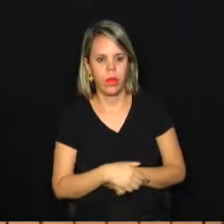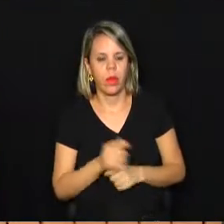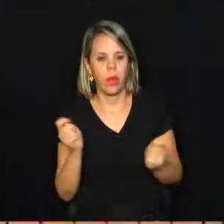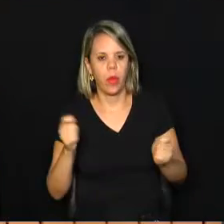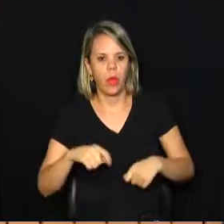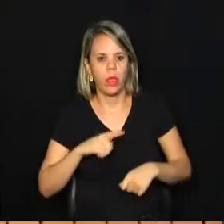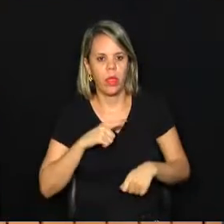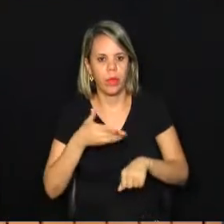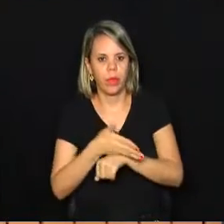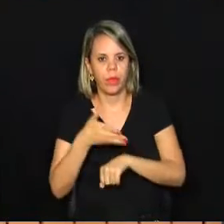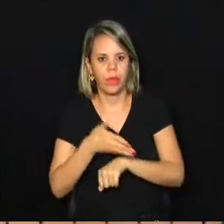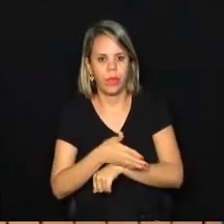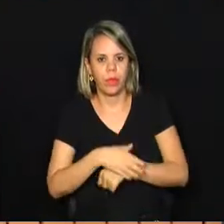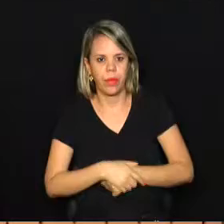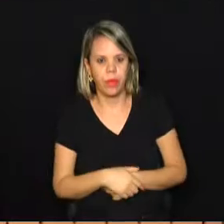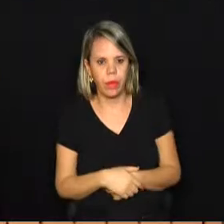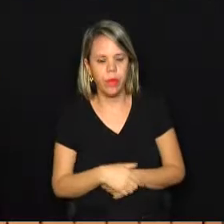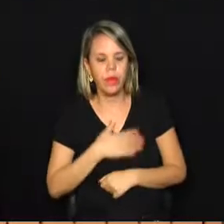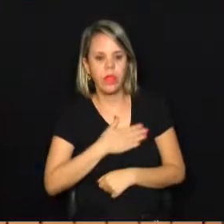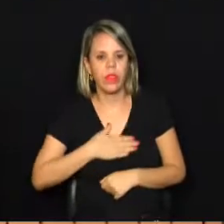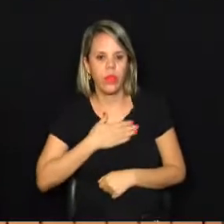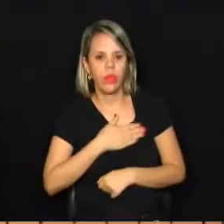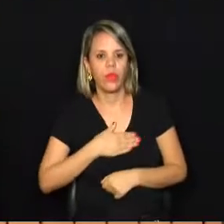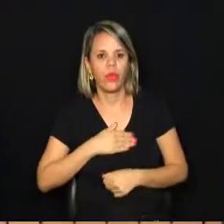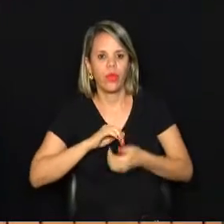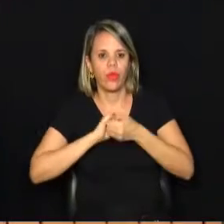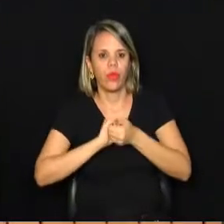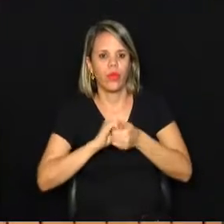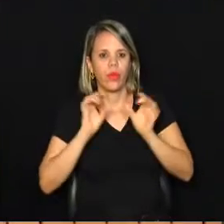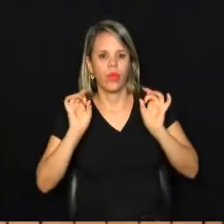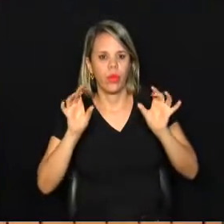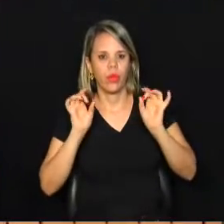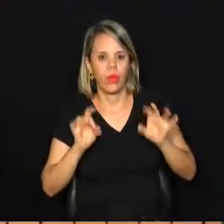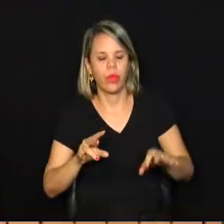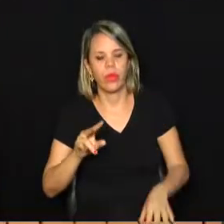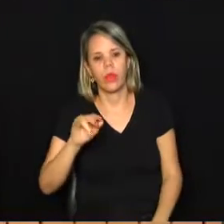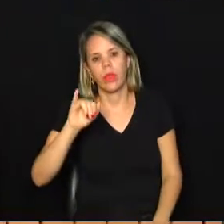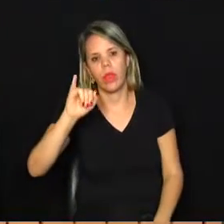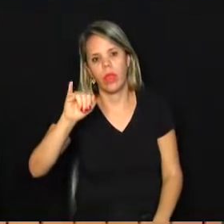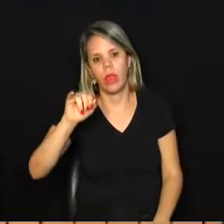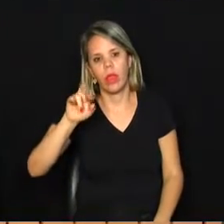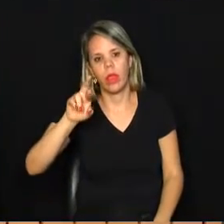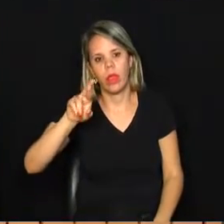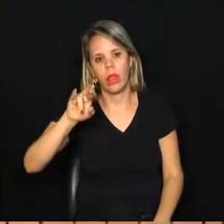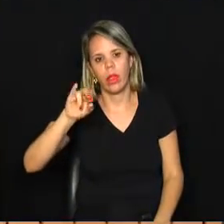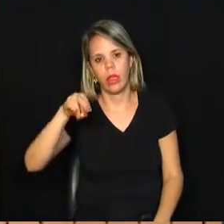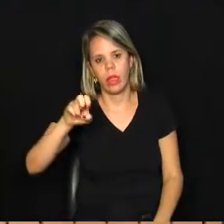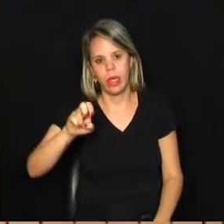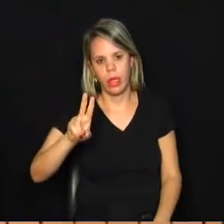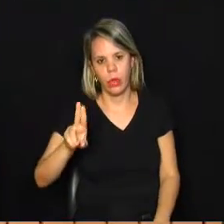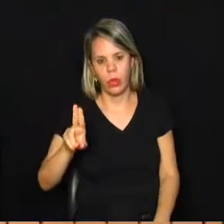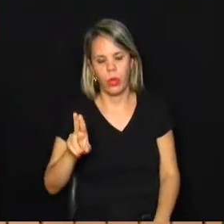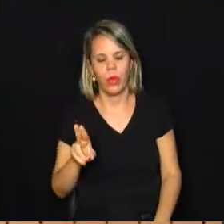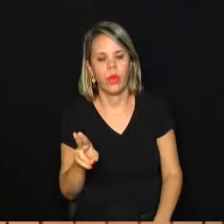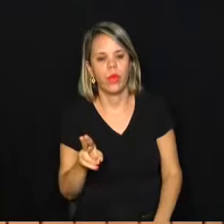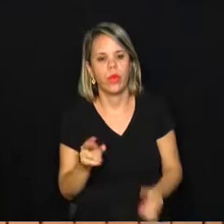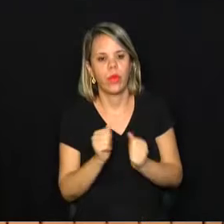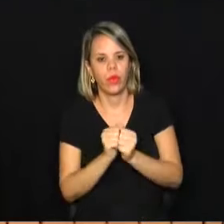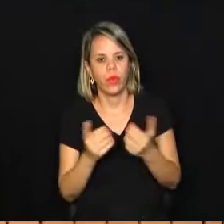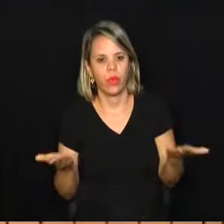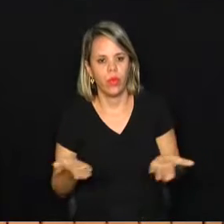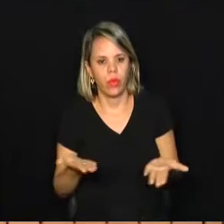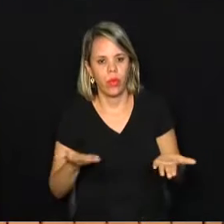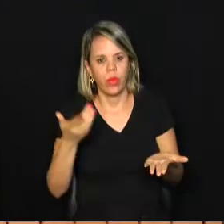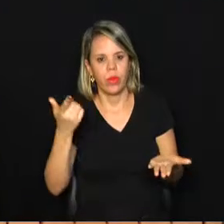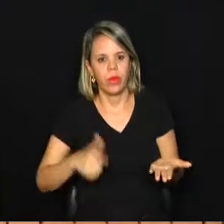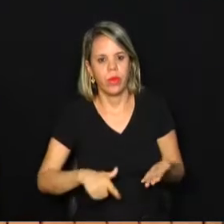uma participação. E eu gostaria de fazer um cumprimento especial também ao Irineu Vicente Júnior. Obrigado, Irineu, por estar conosco aqui mais